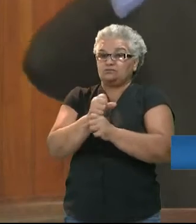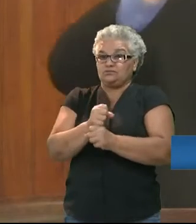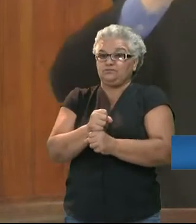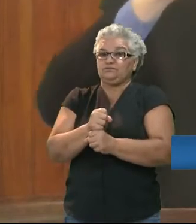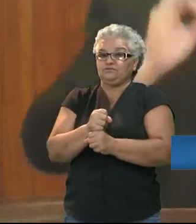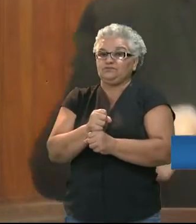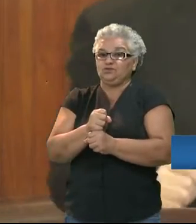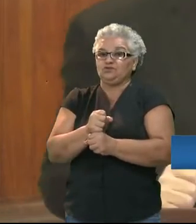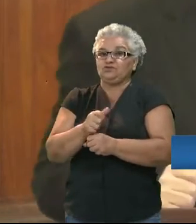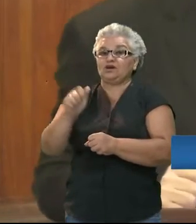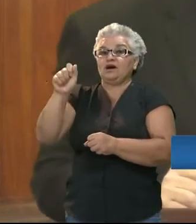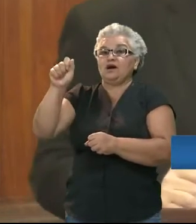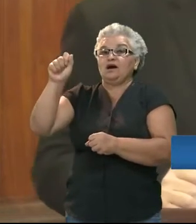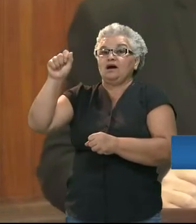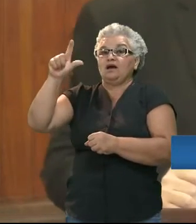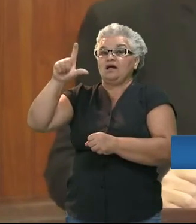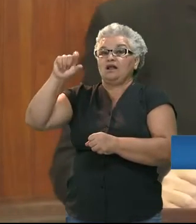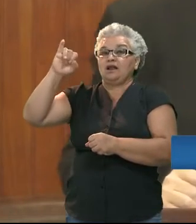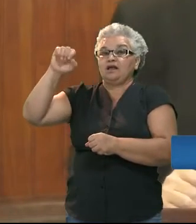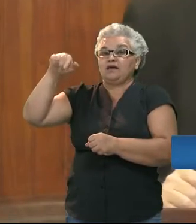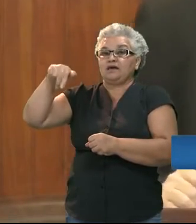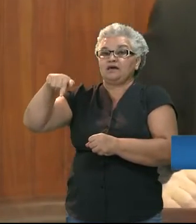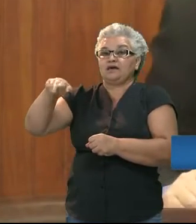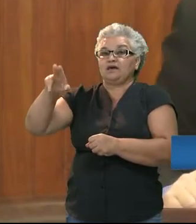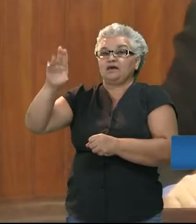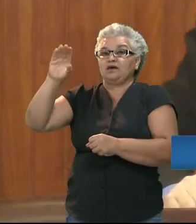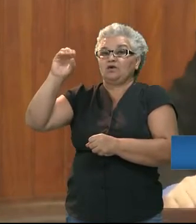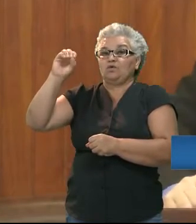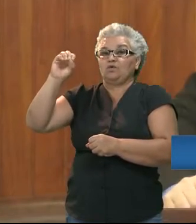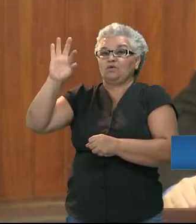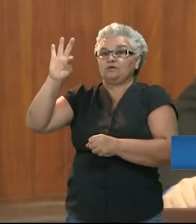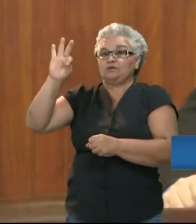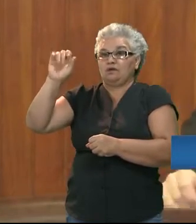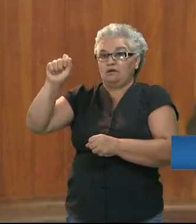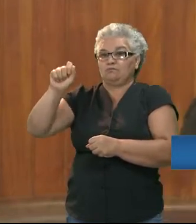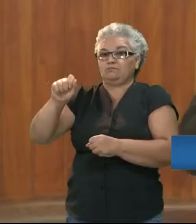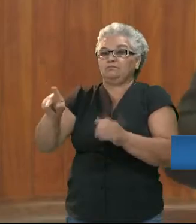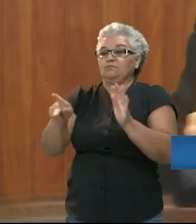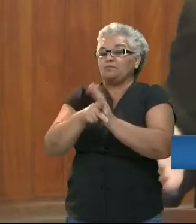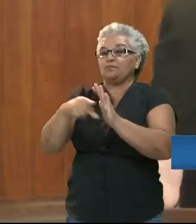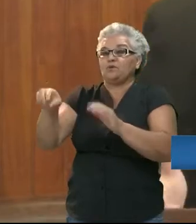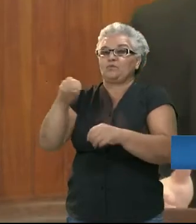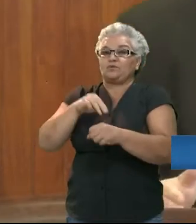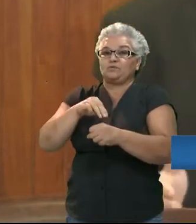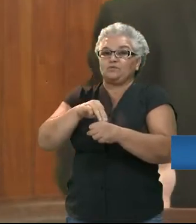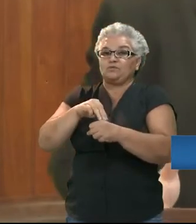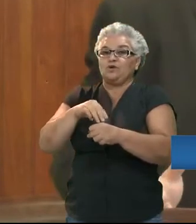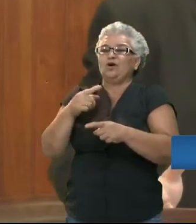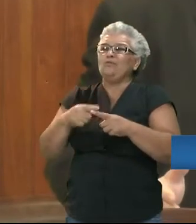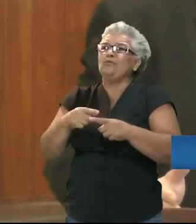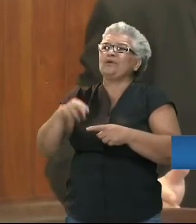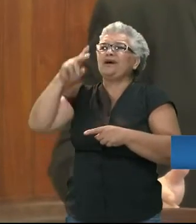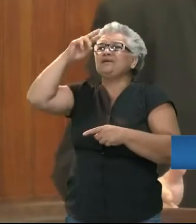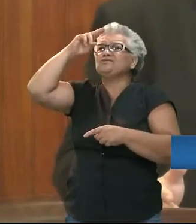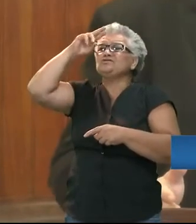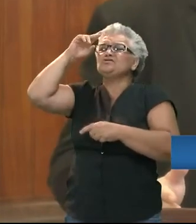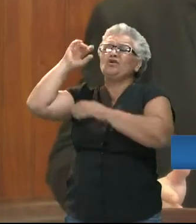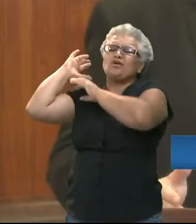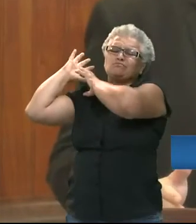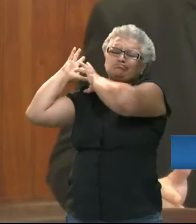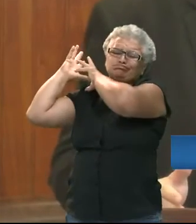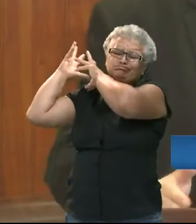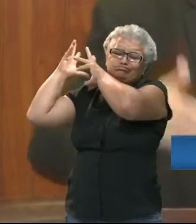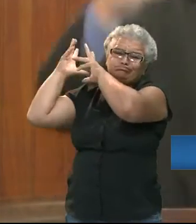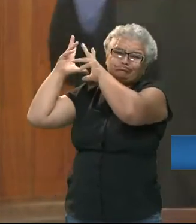de alíquota de imposto de qualquer natureza que seja da competência do município. Porque o que nós vimos ao longo da história de Marília e de outros